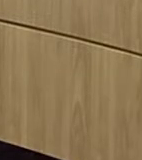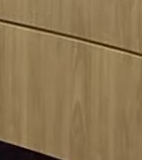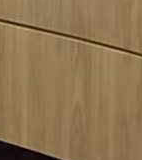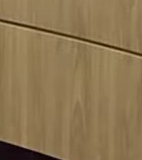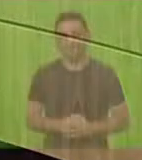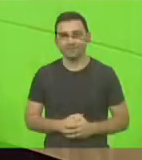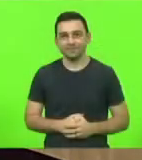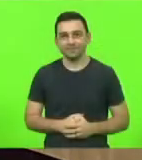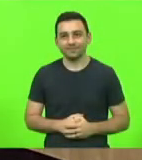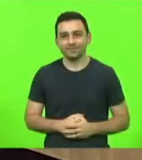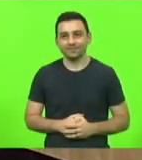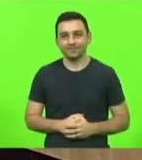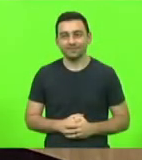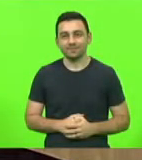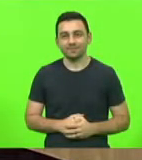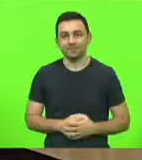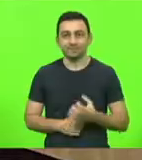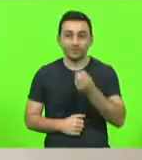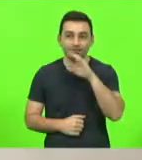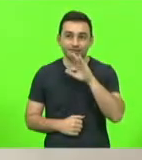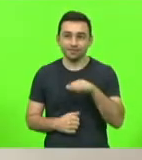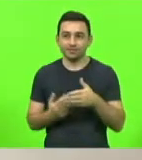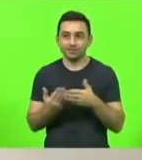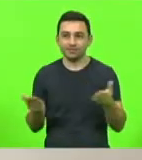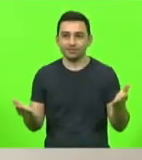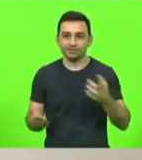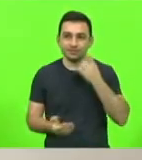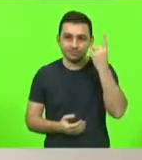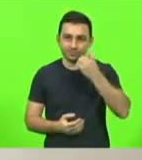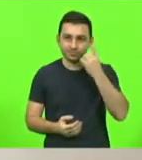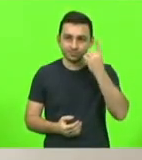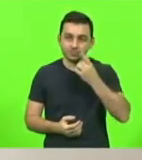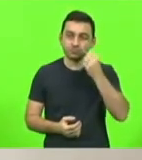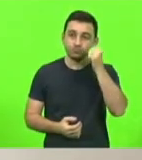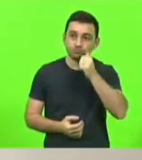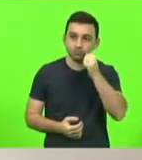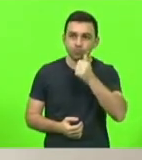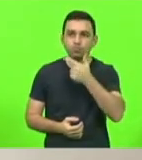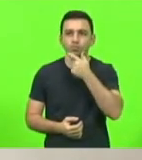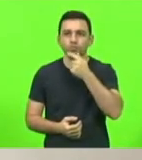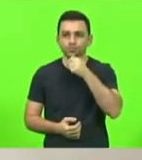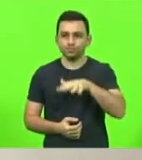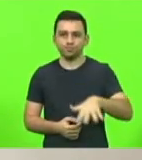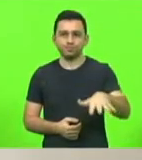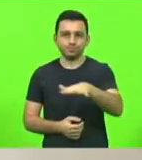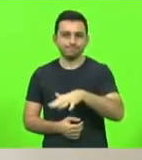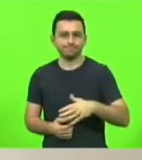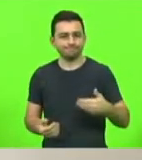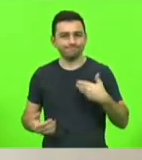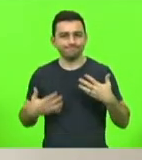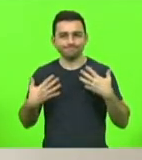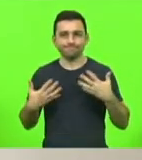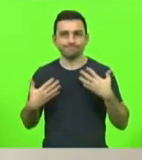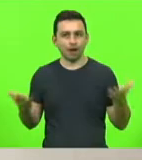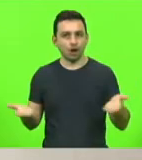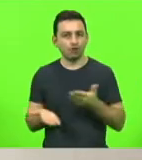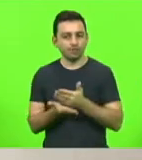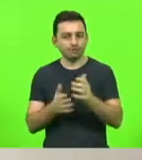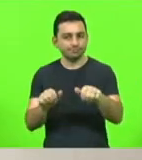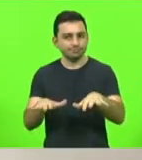Olá. Boa tarde, deputadas. Boa tarde, deputados. É com bastante alegria que abrimos mais uma sessão de